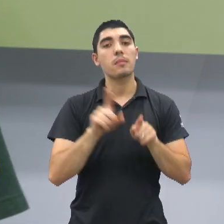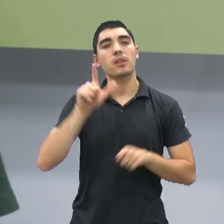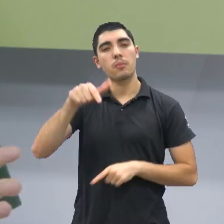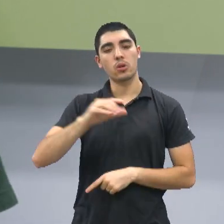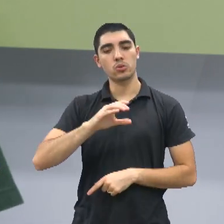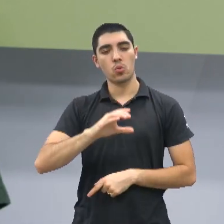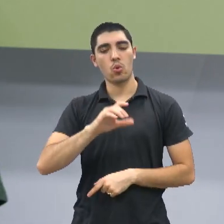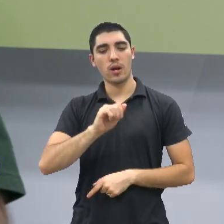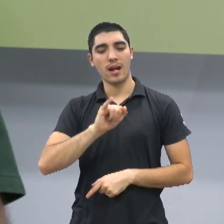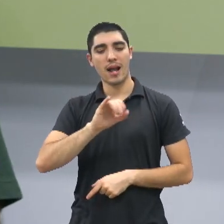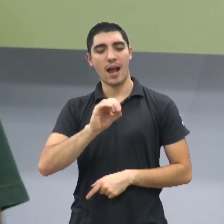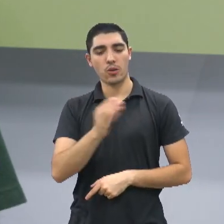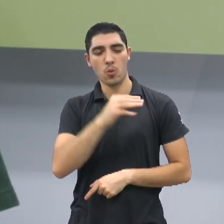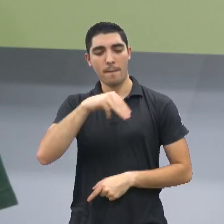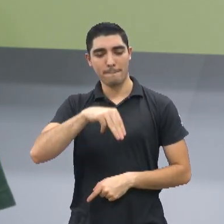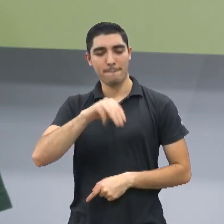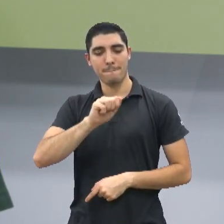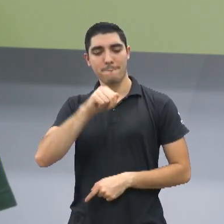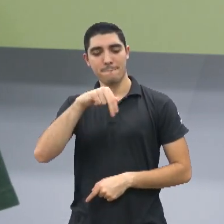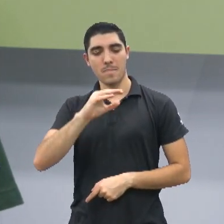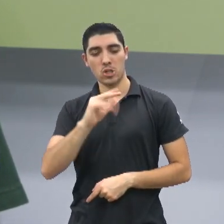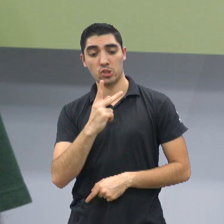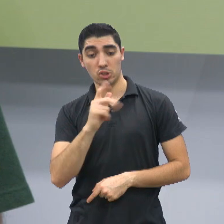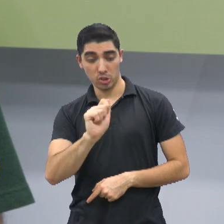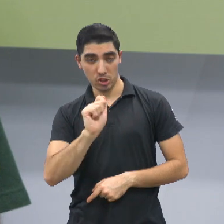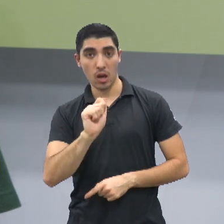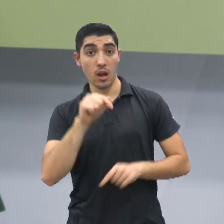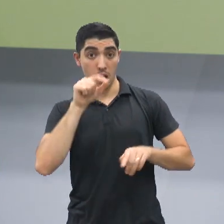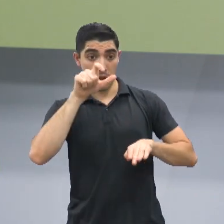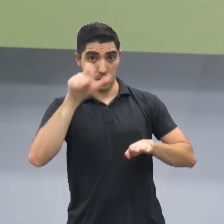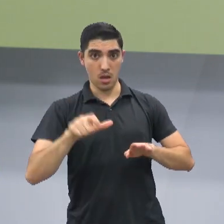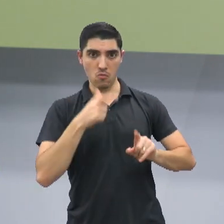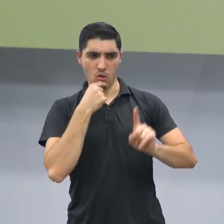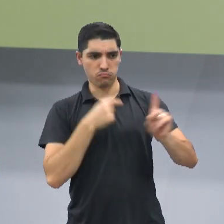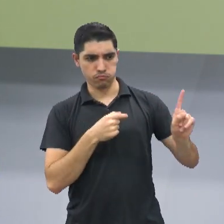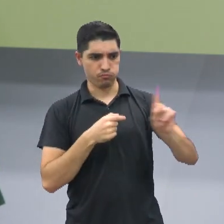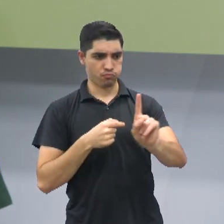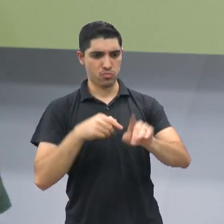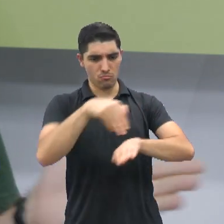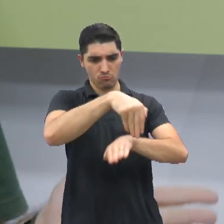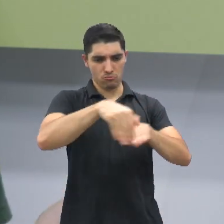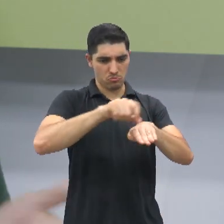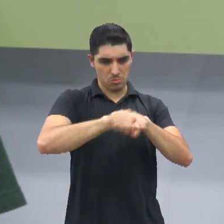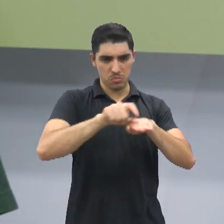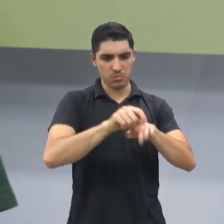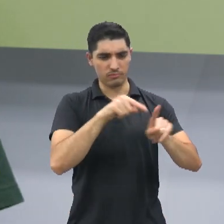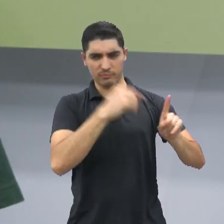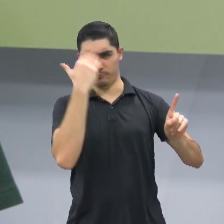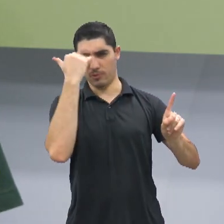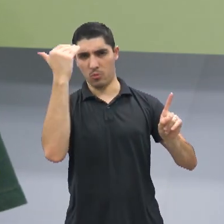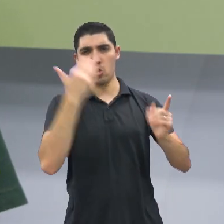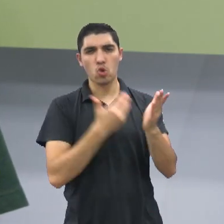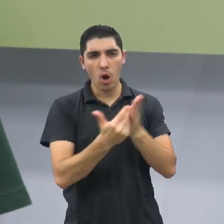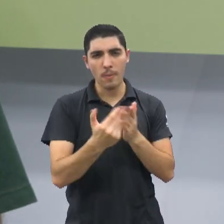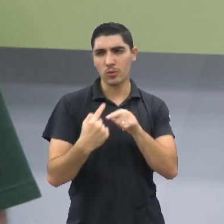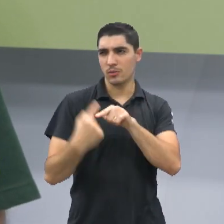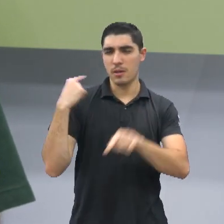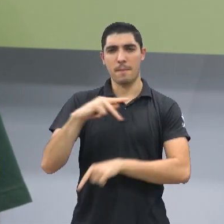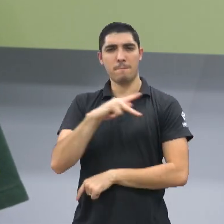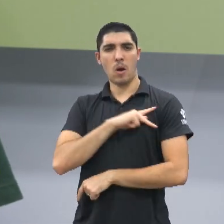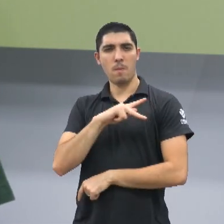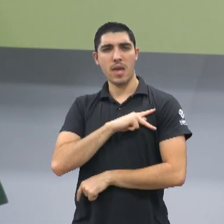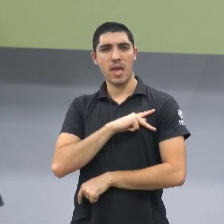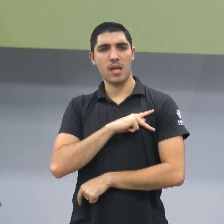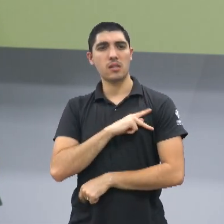campeonato Caio mancha que é um um um atacante ímpar aí no futebol do interior né que já começou no Palmeiras Mas agora tá no futebol do interior